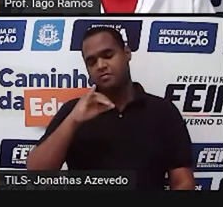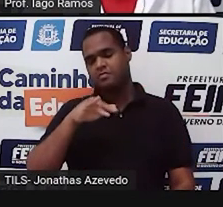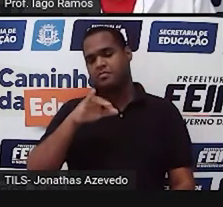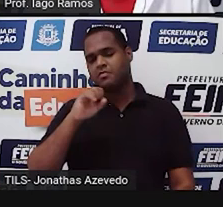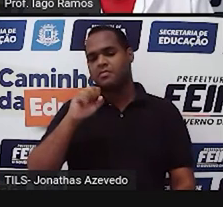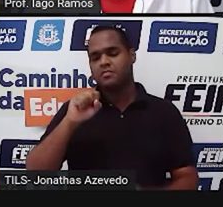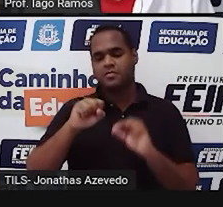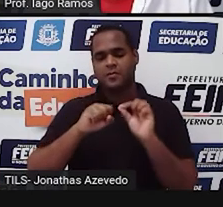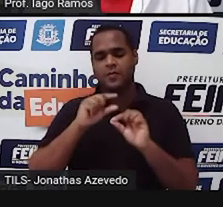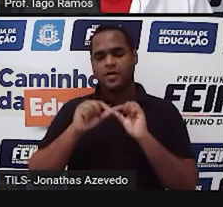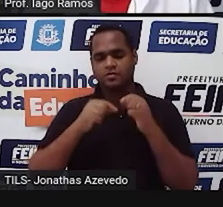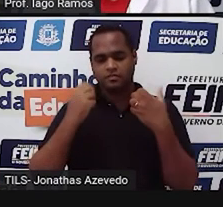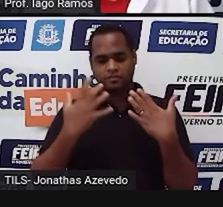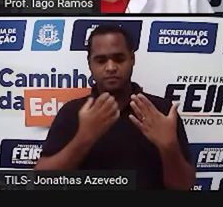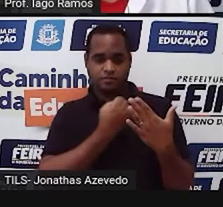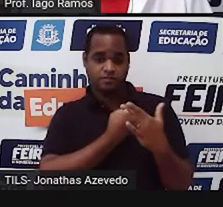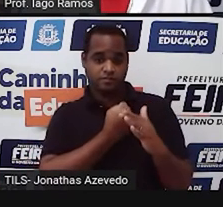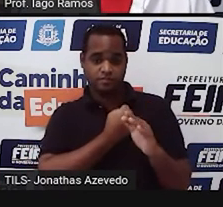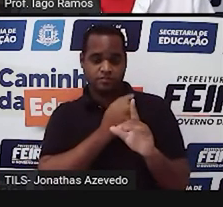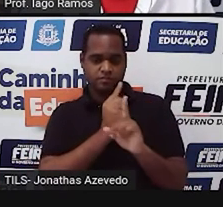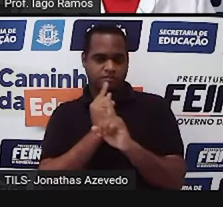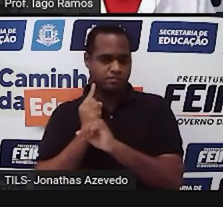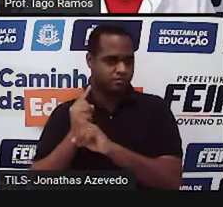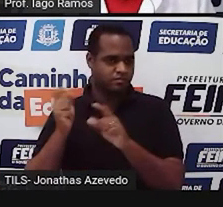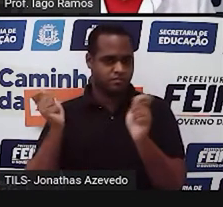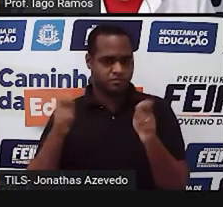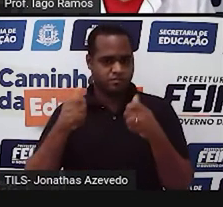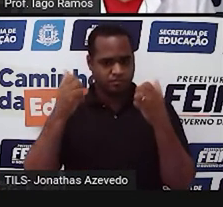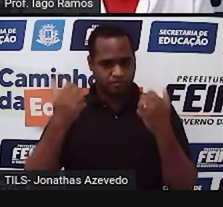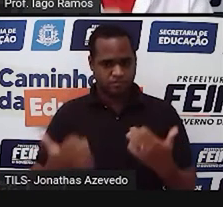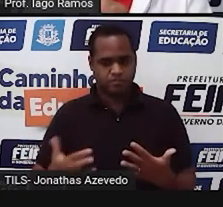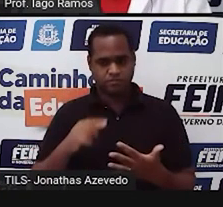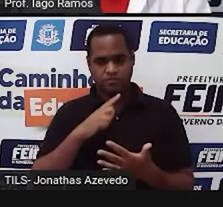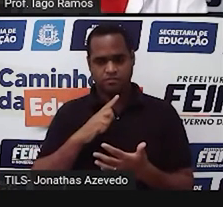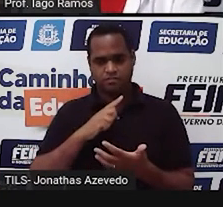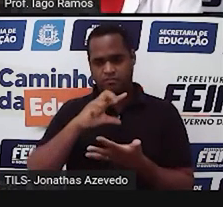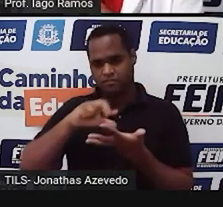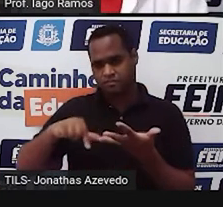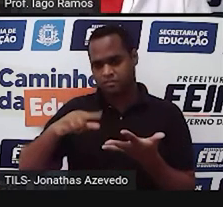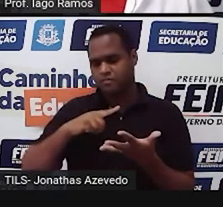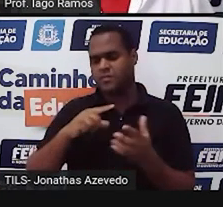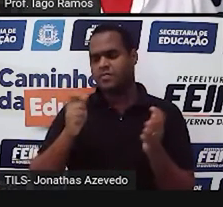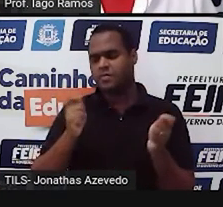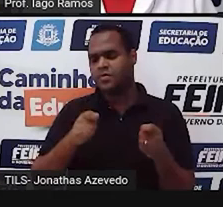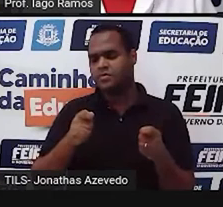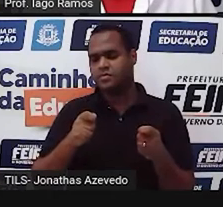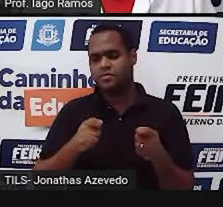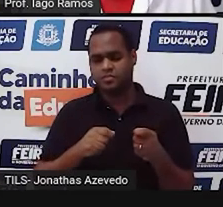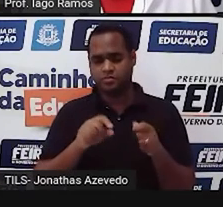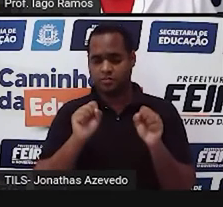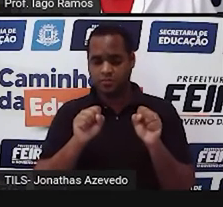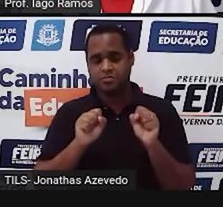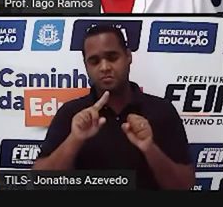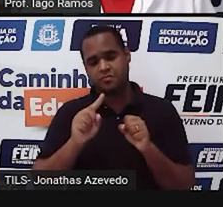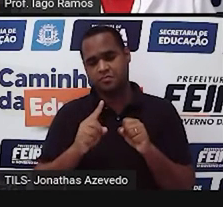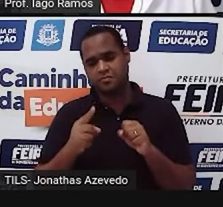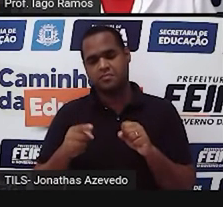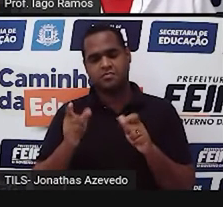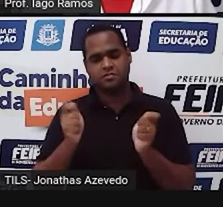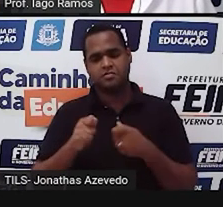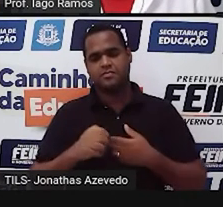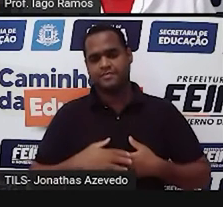são os números encontrados a partir de frações e que podem ter,